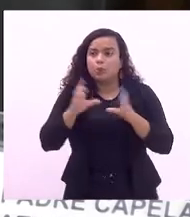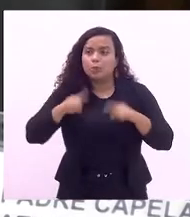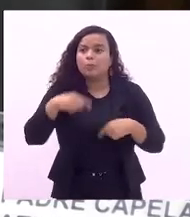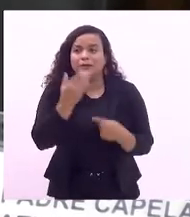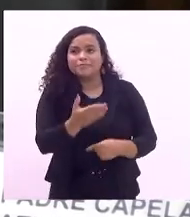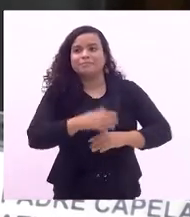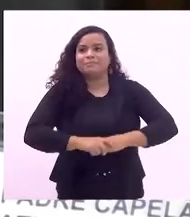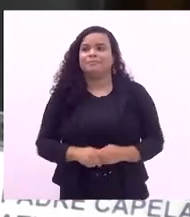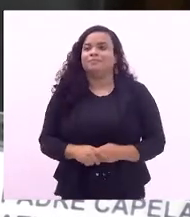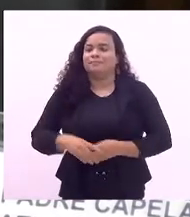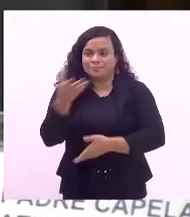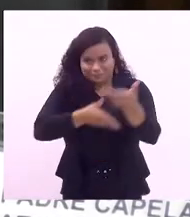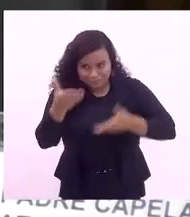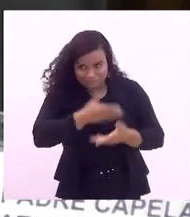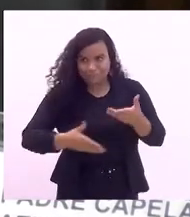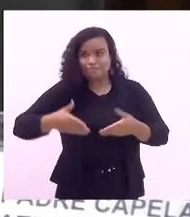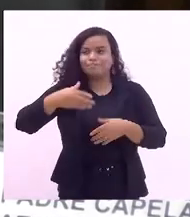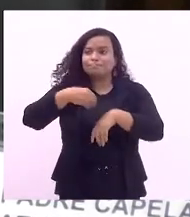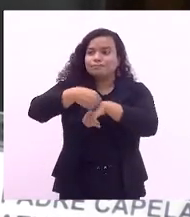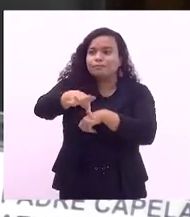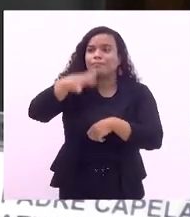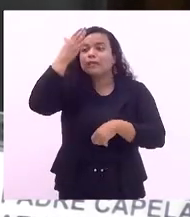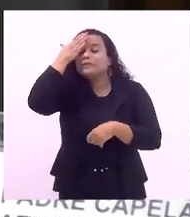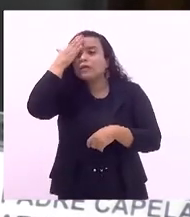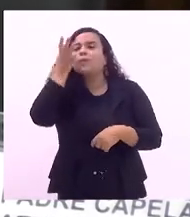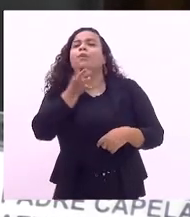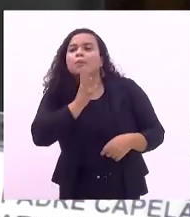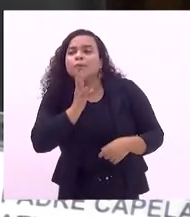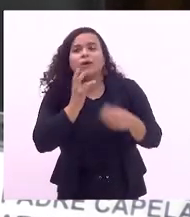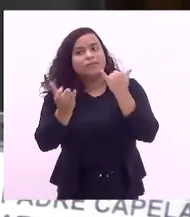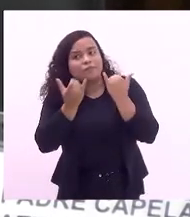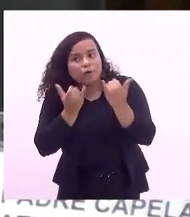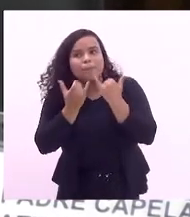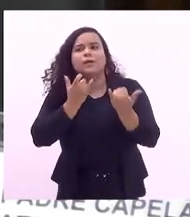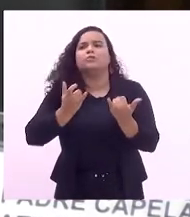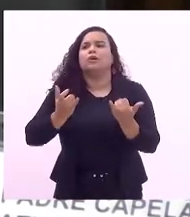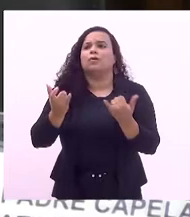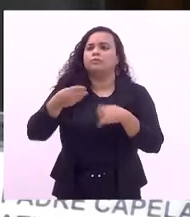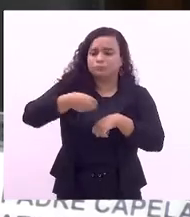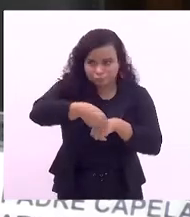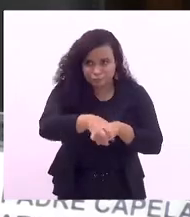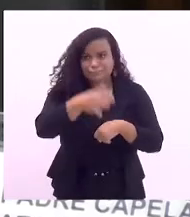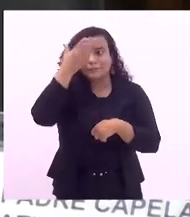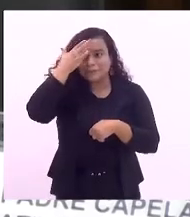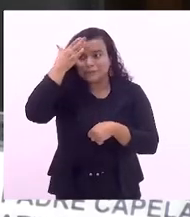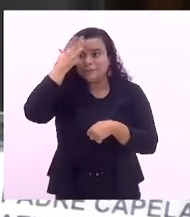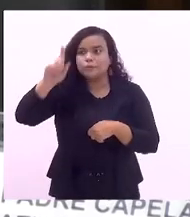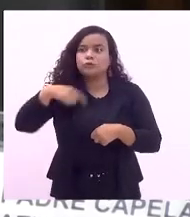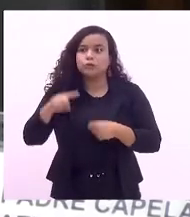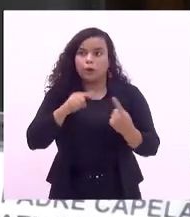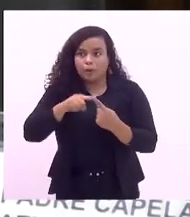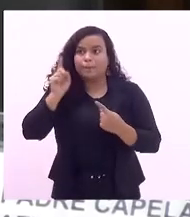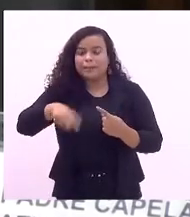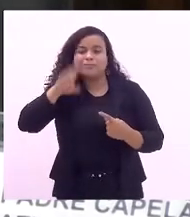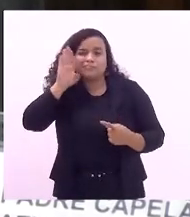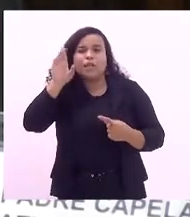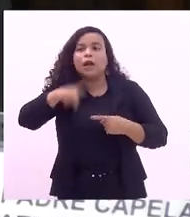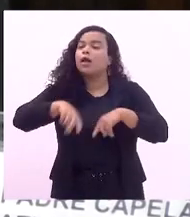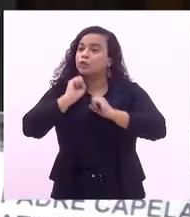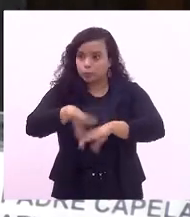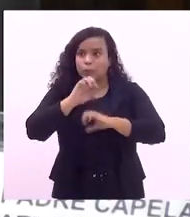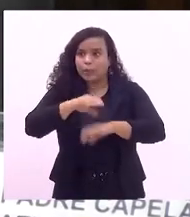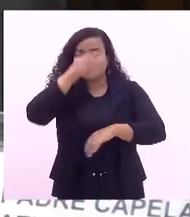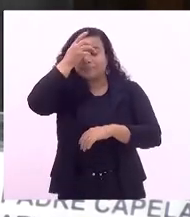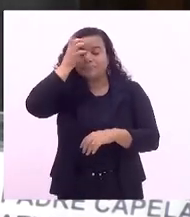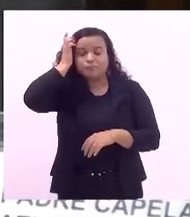é esse é compartilhar conhecimento é trazer informações trazer conhecimento a nota tônica é educação do